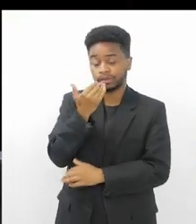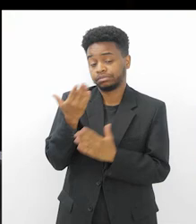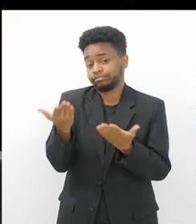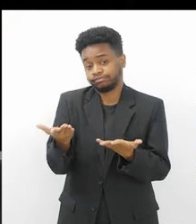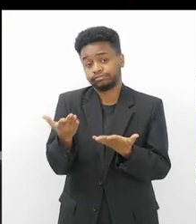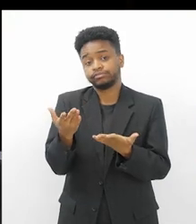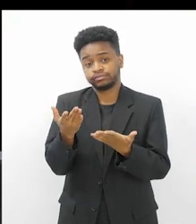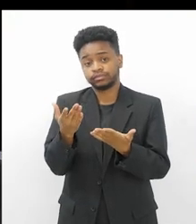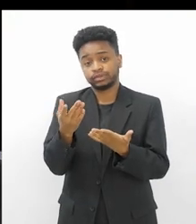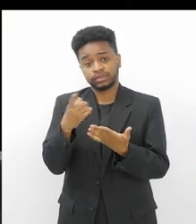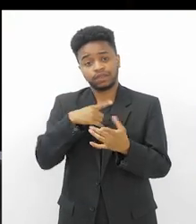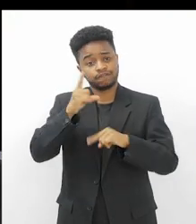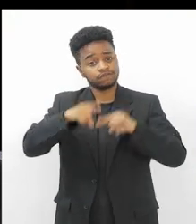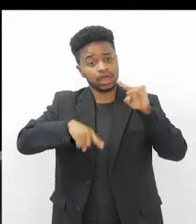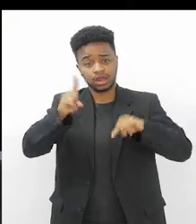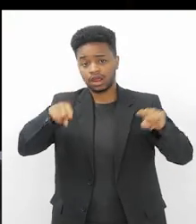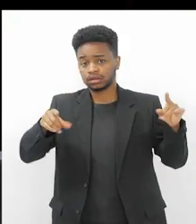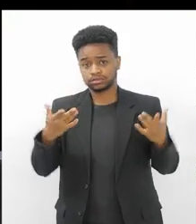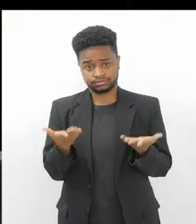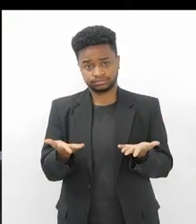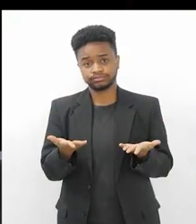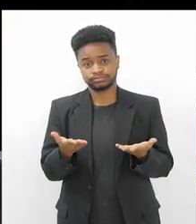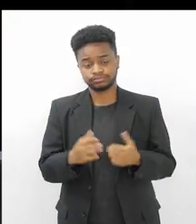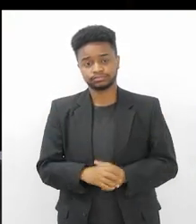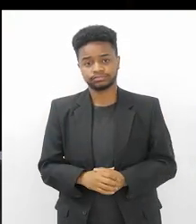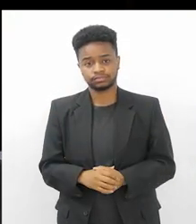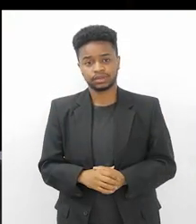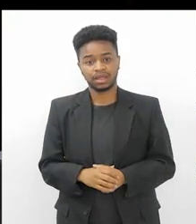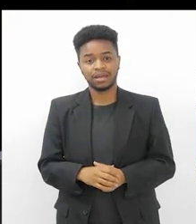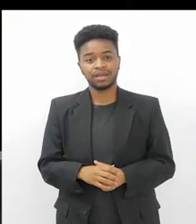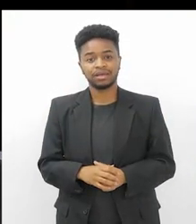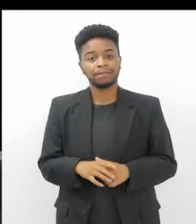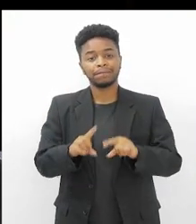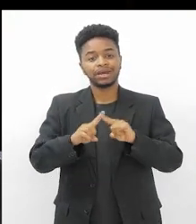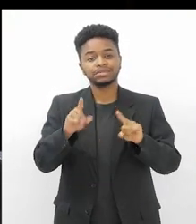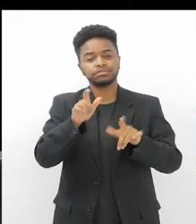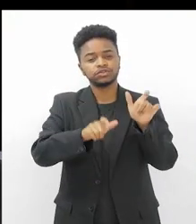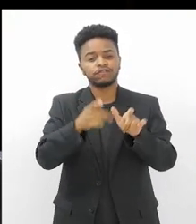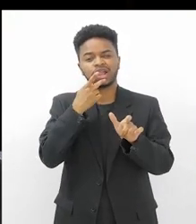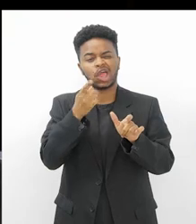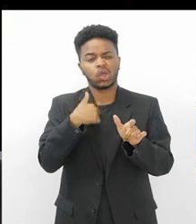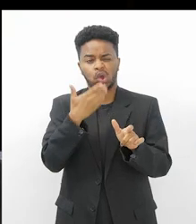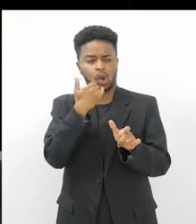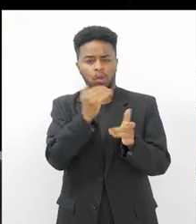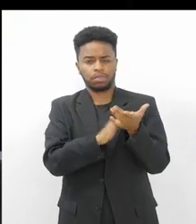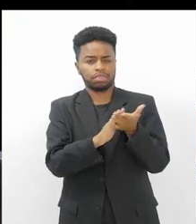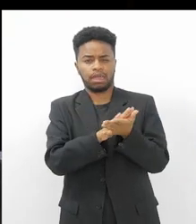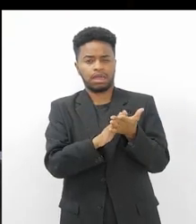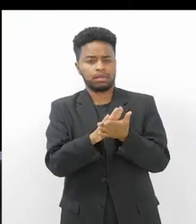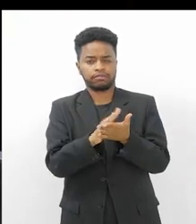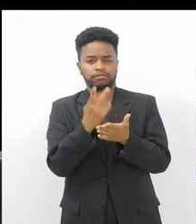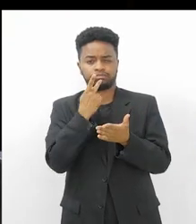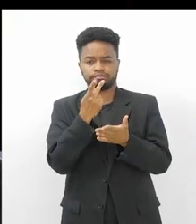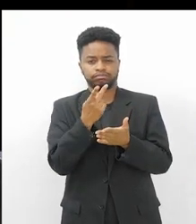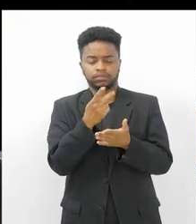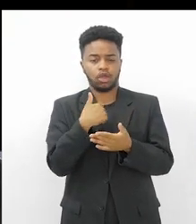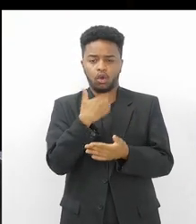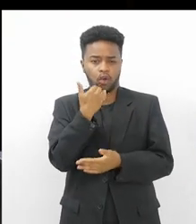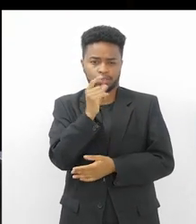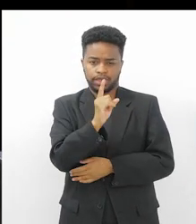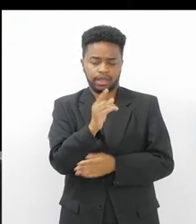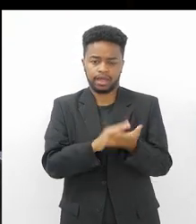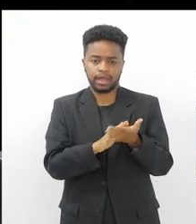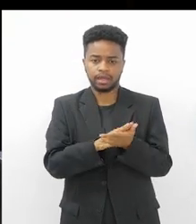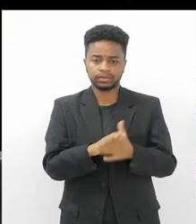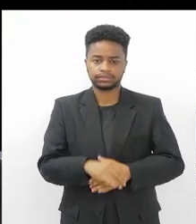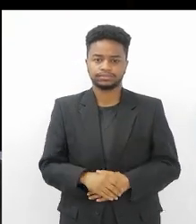entende? É uma coisa muito variável, entende? Sim. E dizer que não come nada também. Com tudo isso, dizer que não